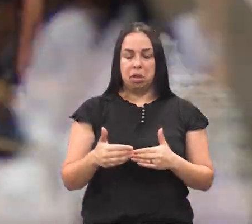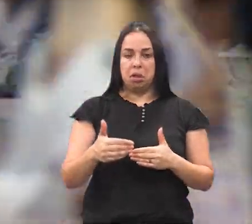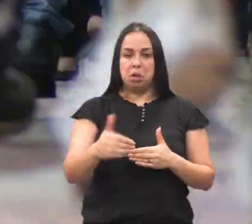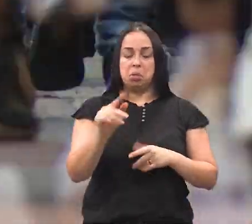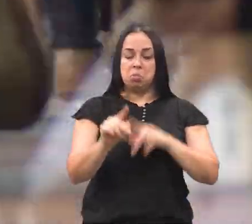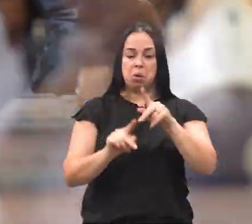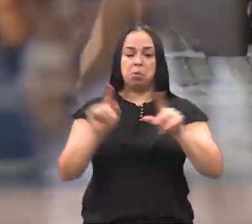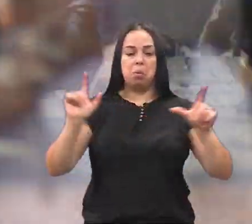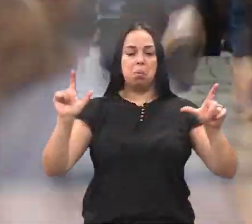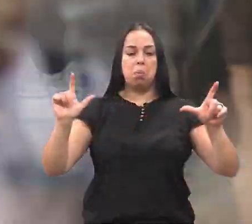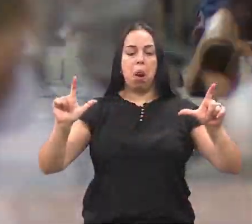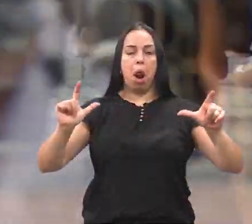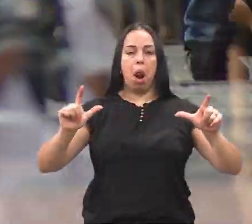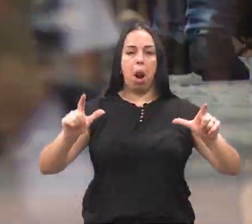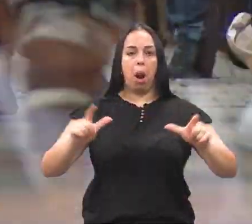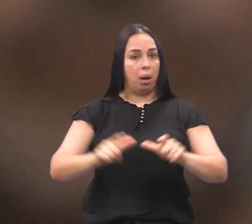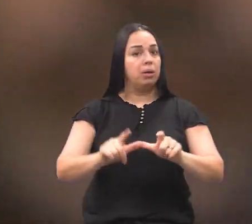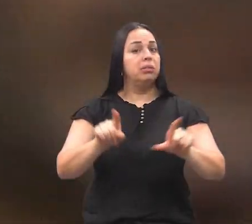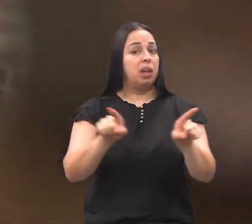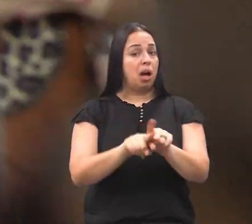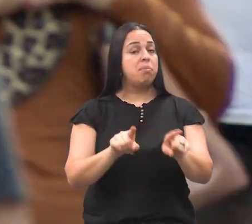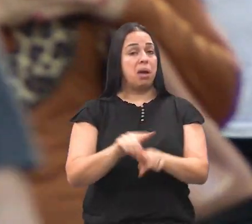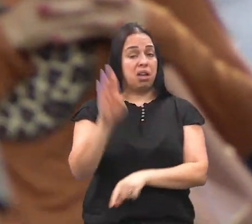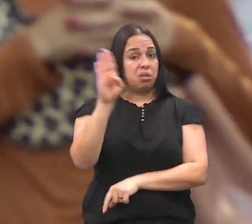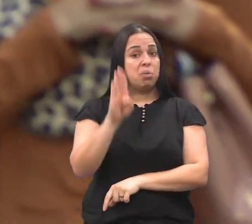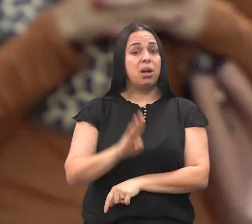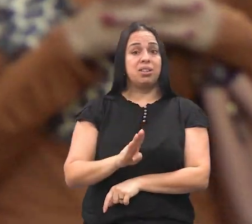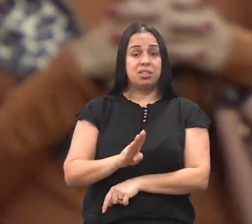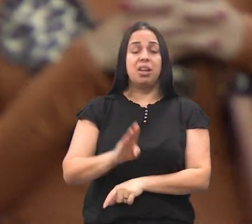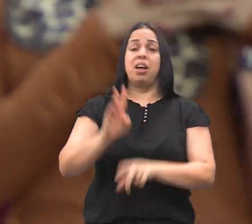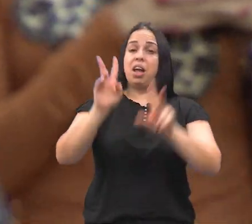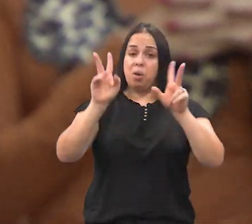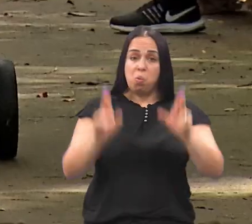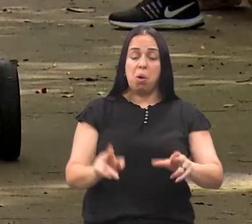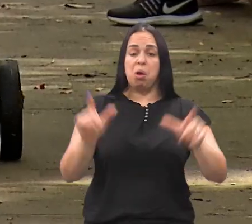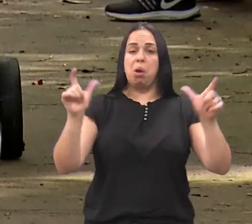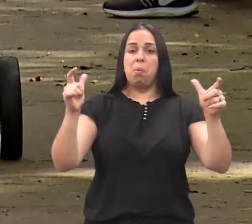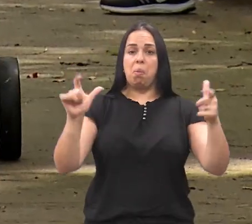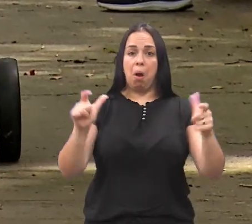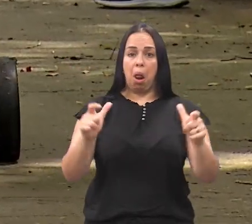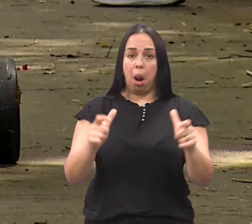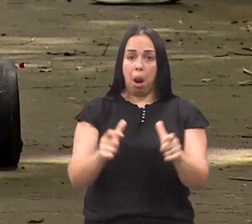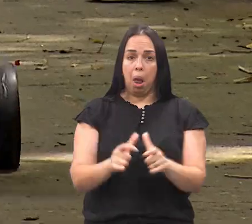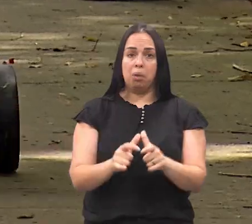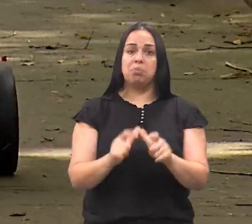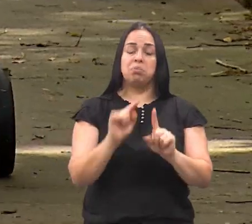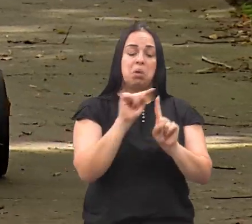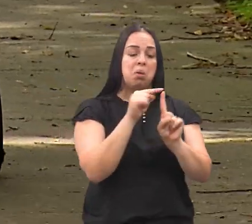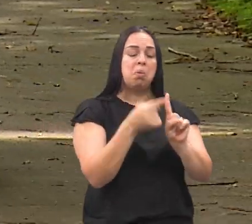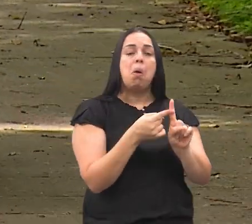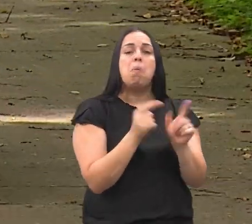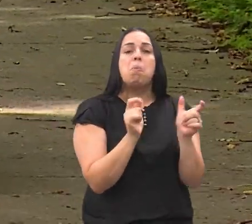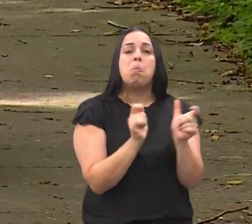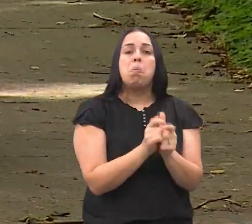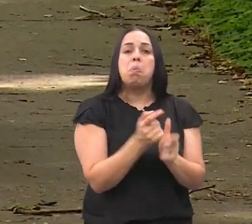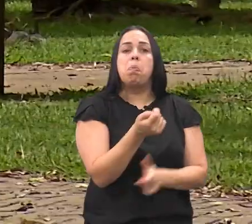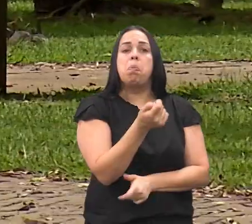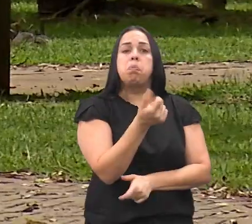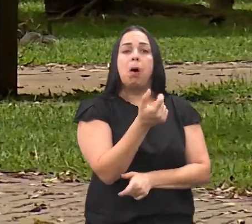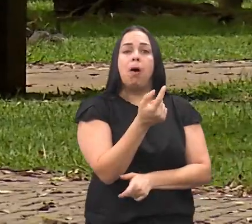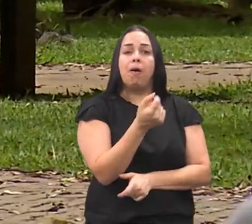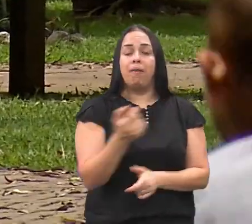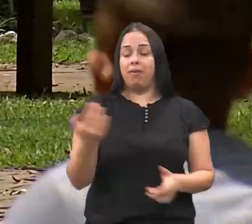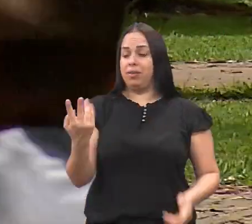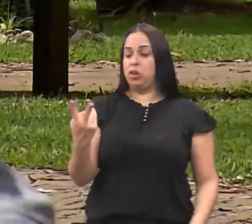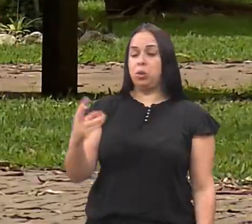O mundo caminha para uma queda na população. E no Brasil, não é diferente. A taxa de fecundidade nunca foi tão baixa no país.